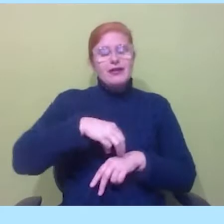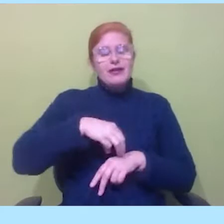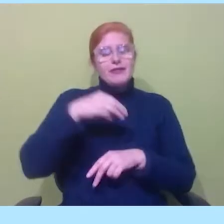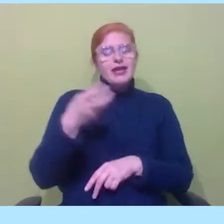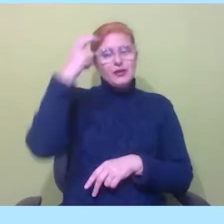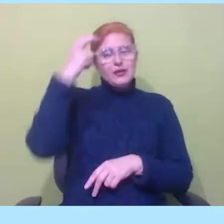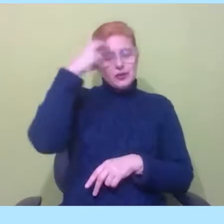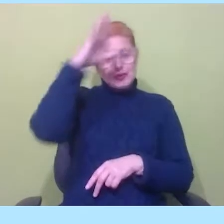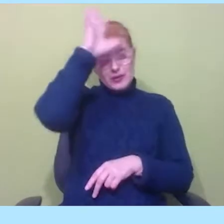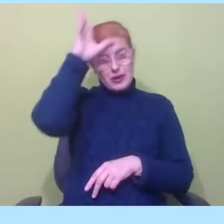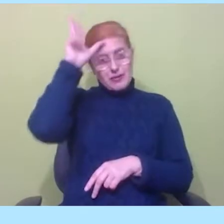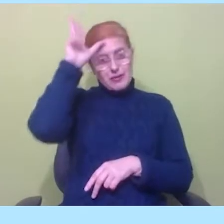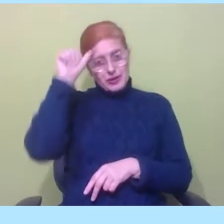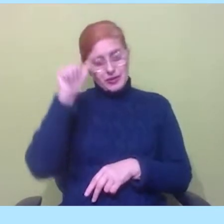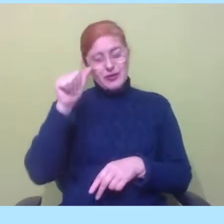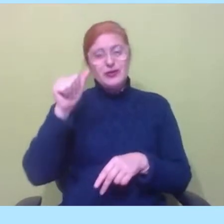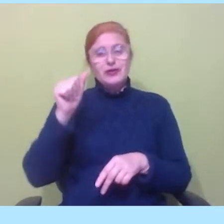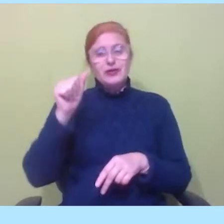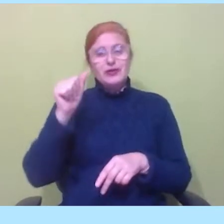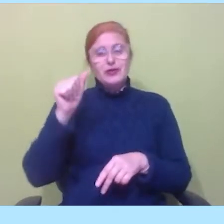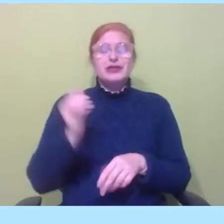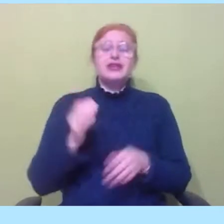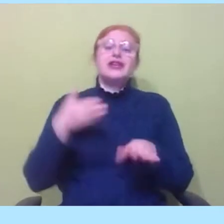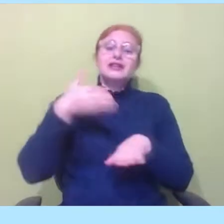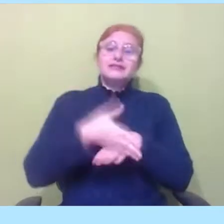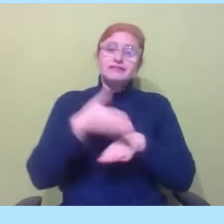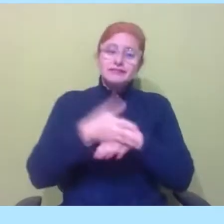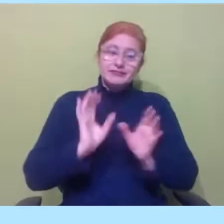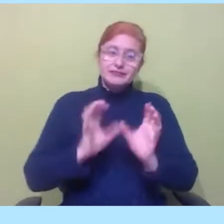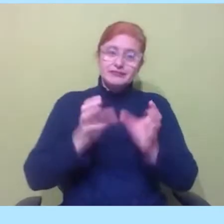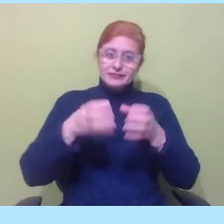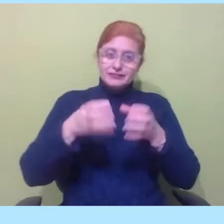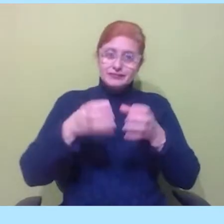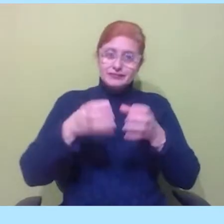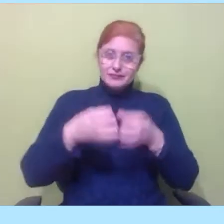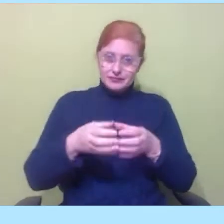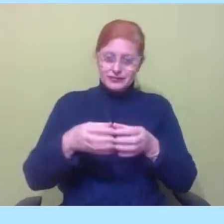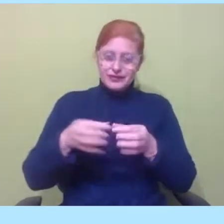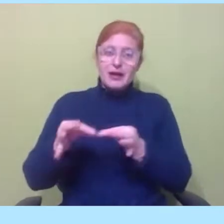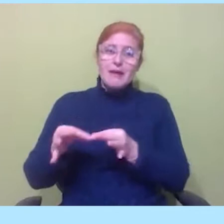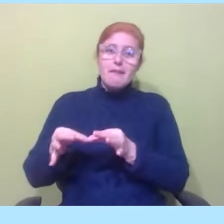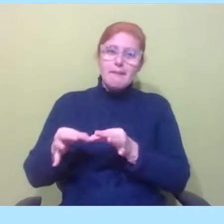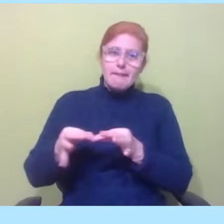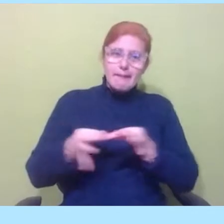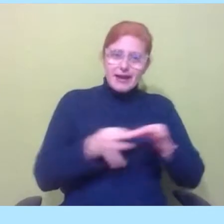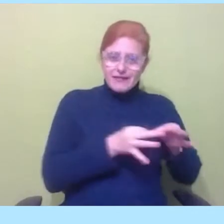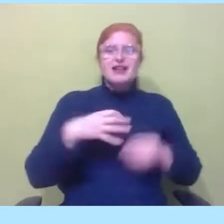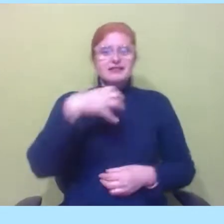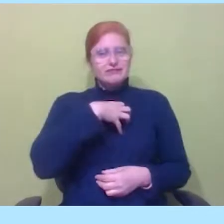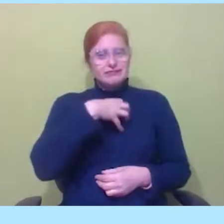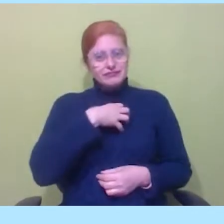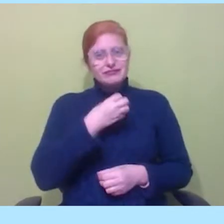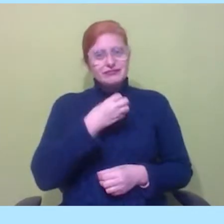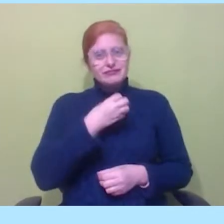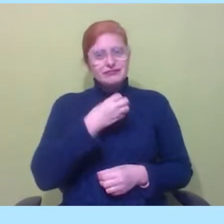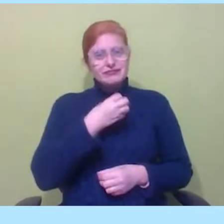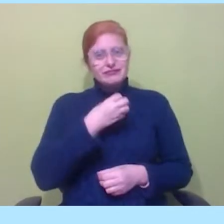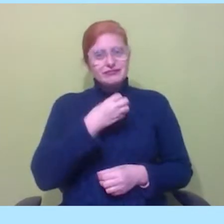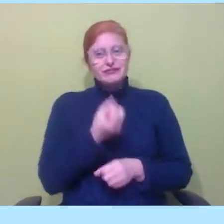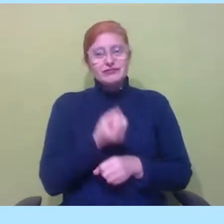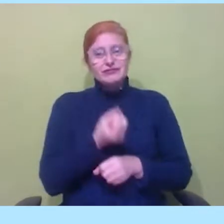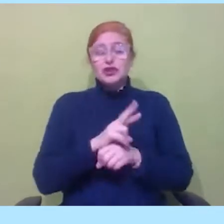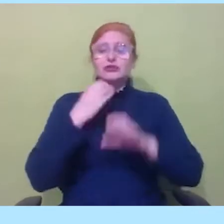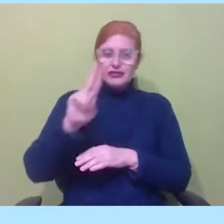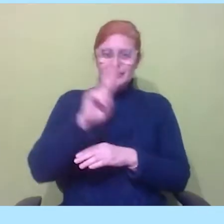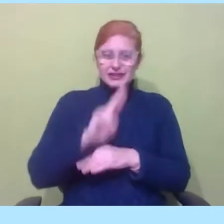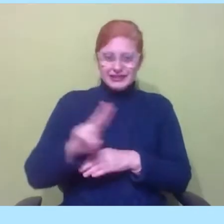coletiva Periféricas de Salvador, doutoranda em comunicação na Universidade Federal do Paraná e pesquisadora do GIGA.